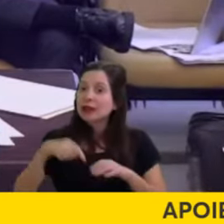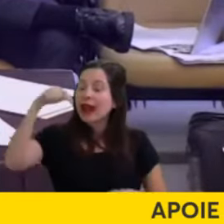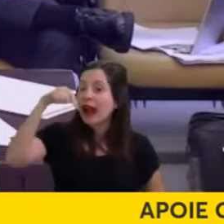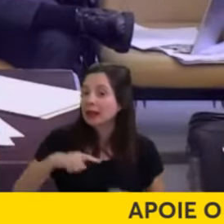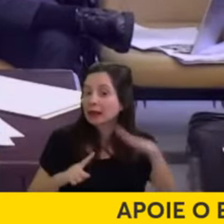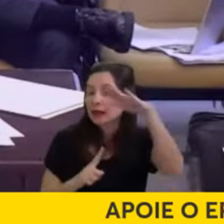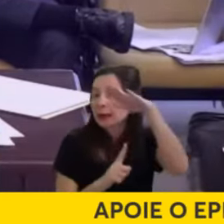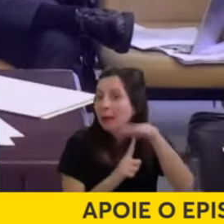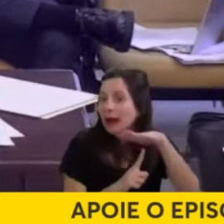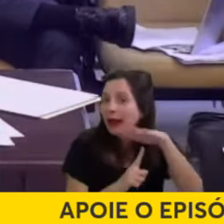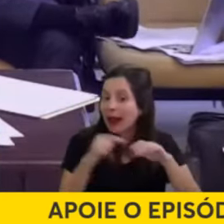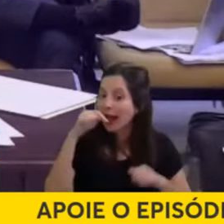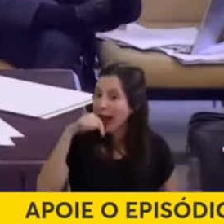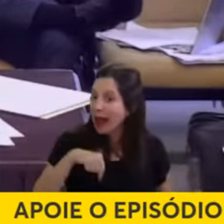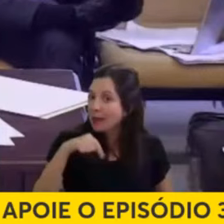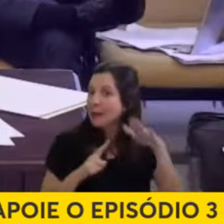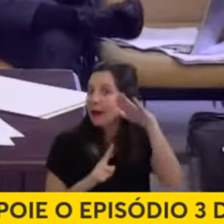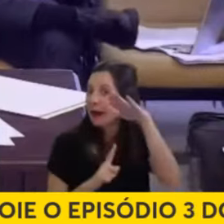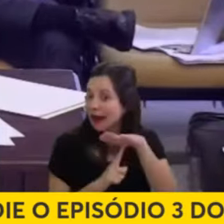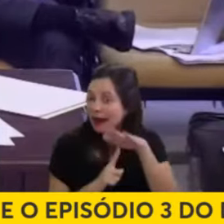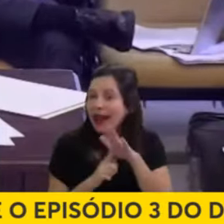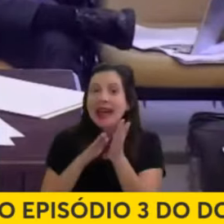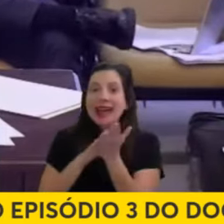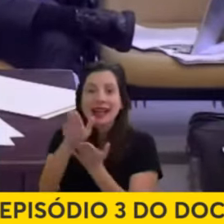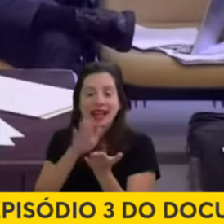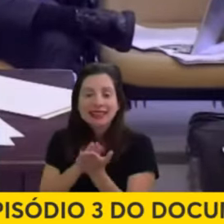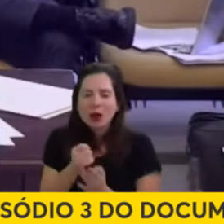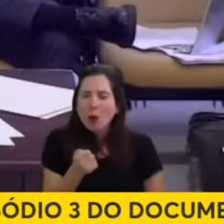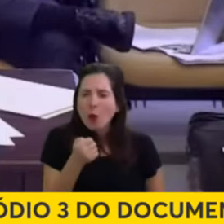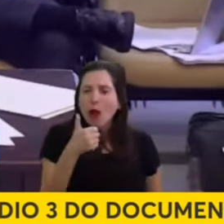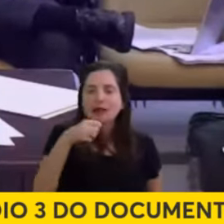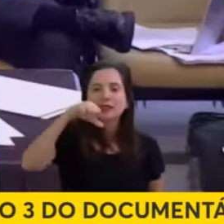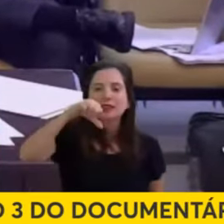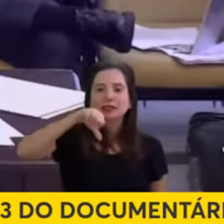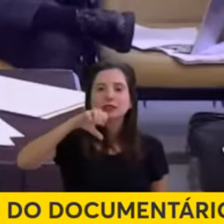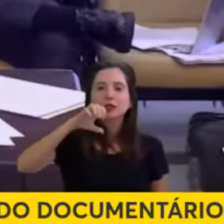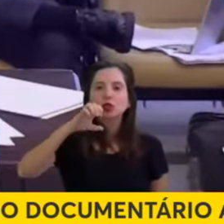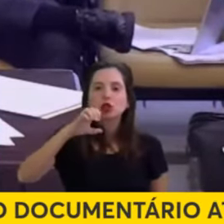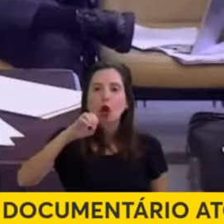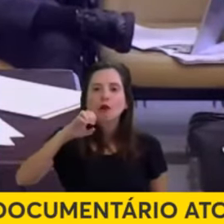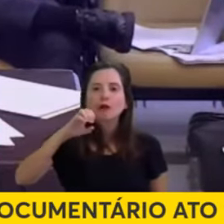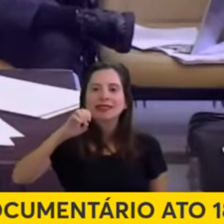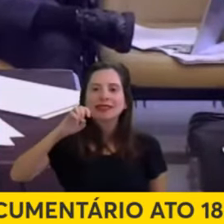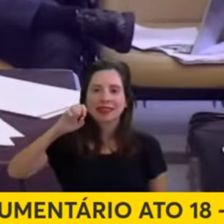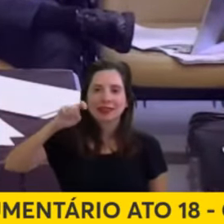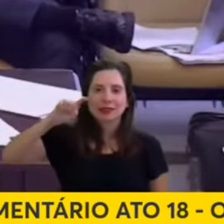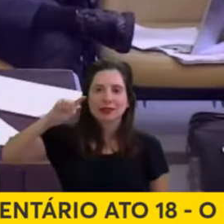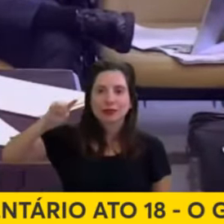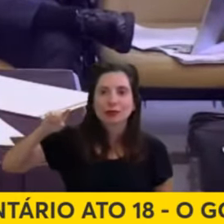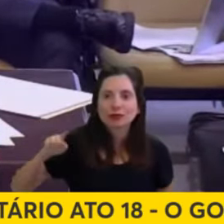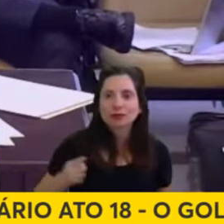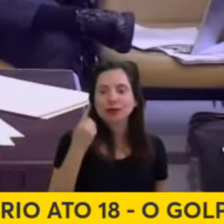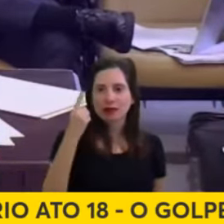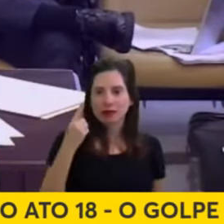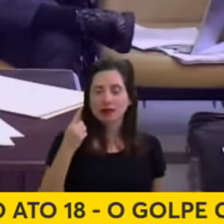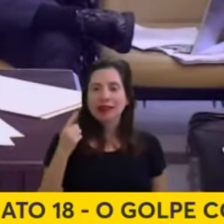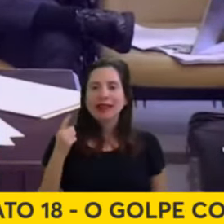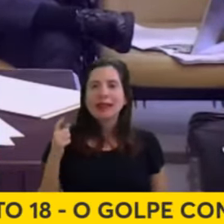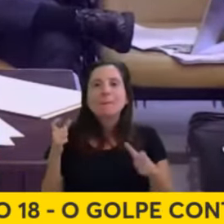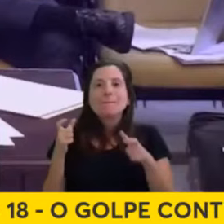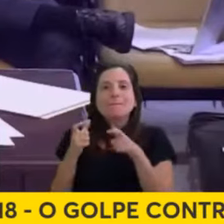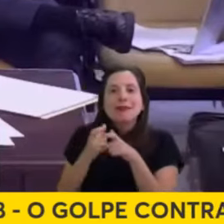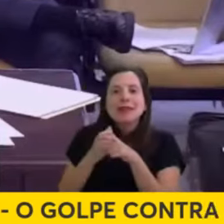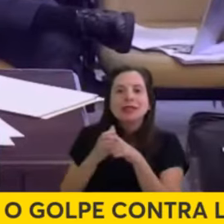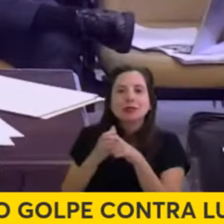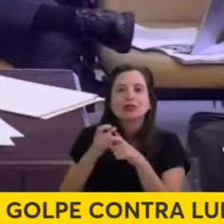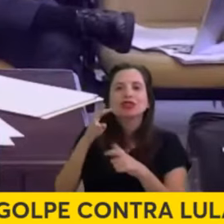Paulo no Paraná gastaram quase R 900.000 só em jatinho em menos de 30 dias do dia 22